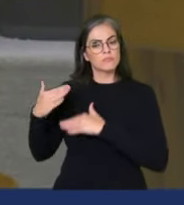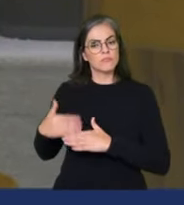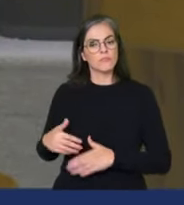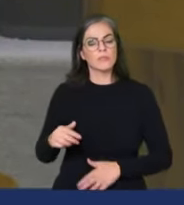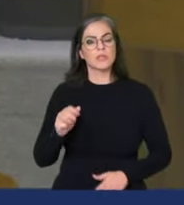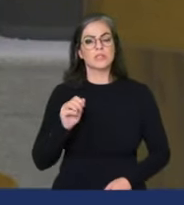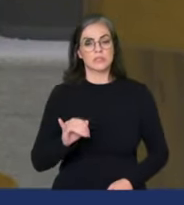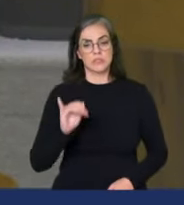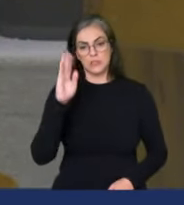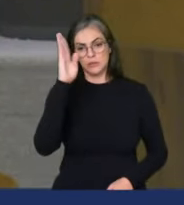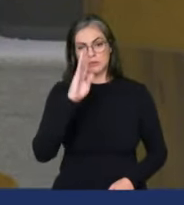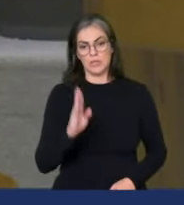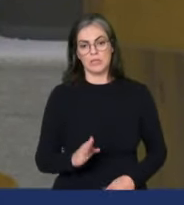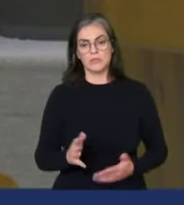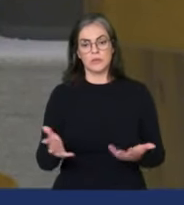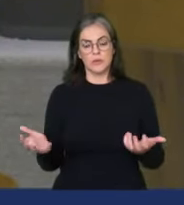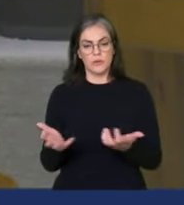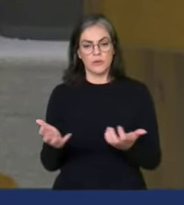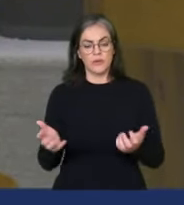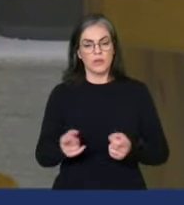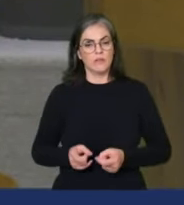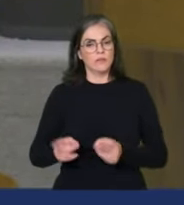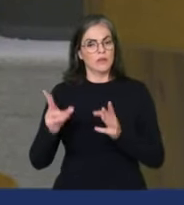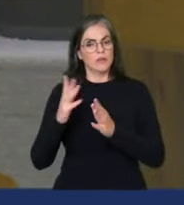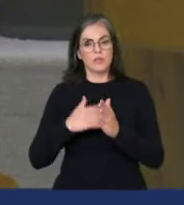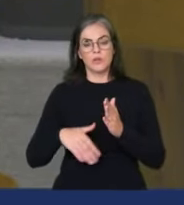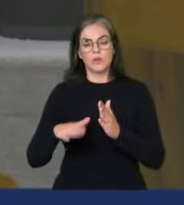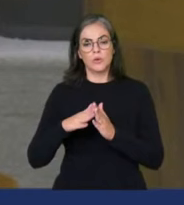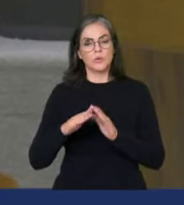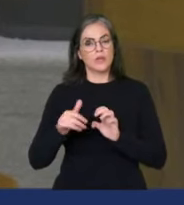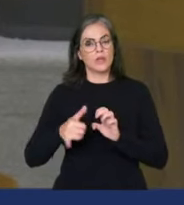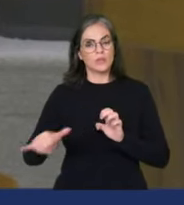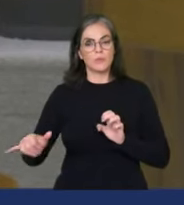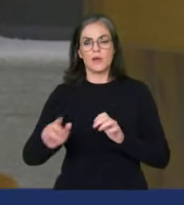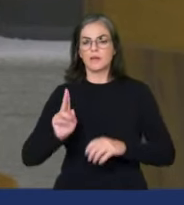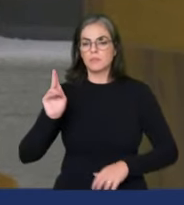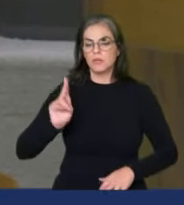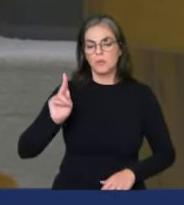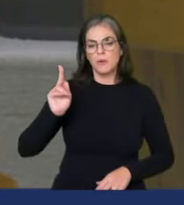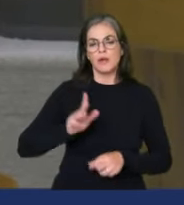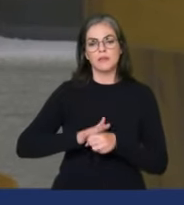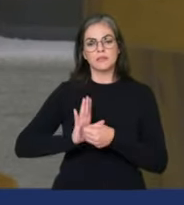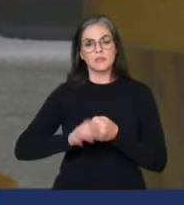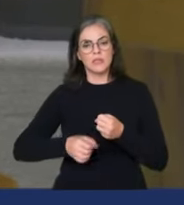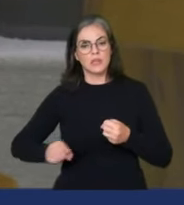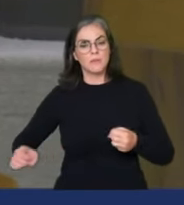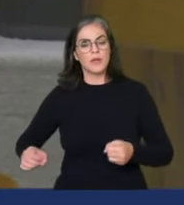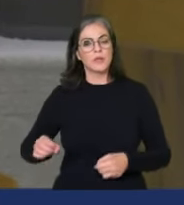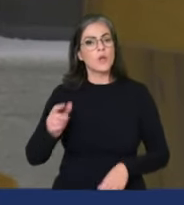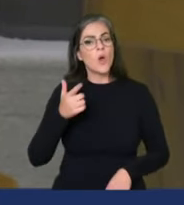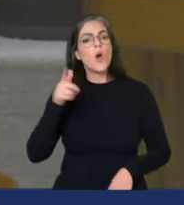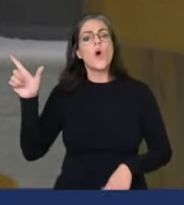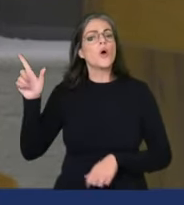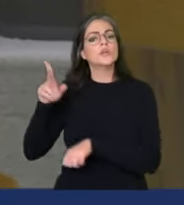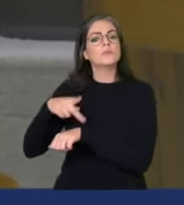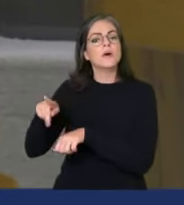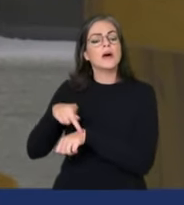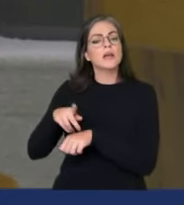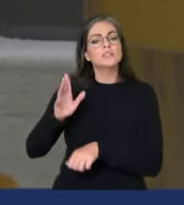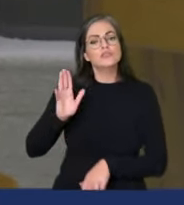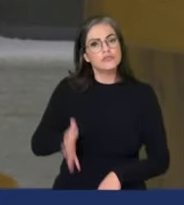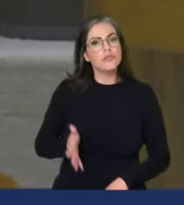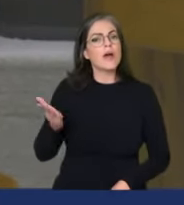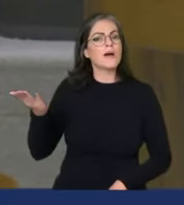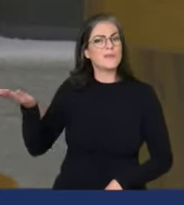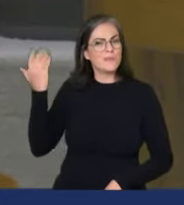para tentar privatizar saneamento, Petrobras e Eletrobras, outros países do mundo que fizeram esse movimento no final dos anos 80,